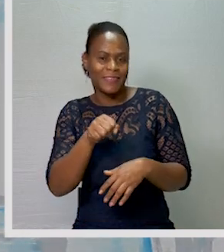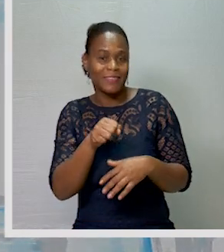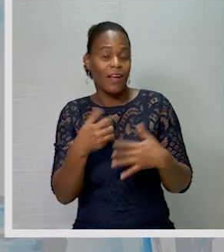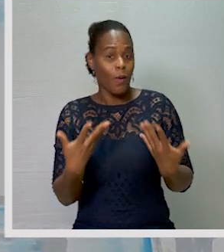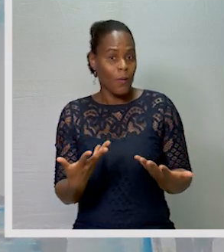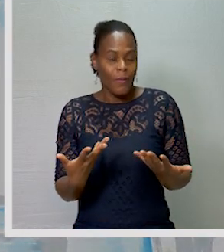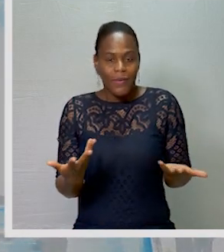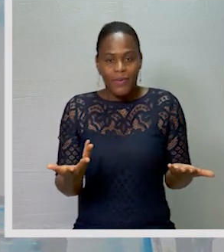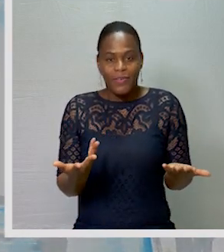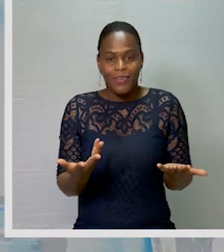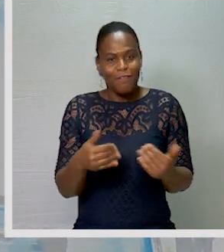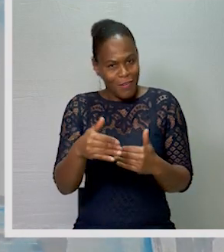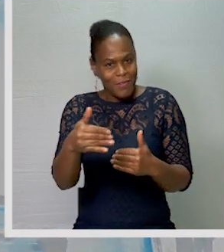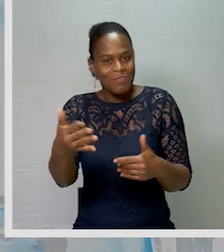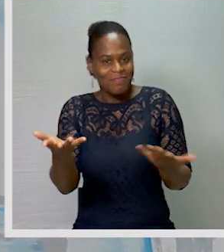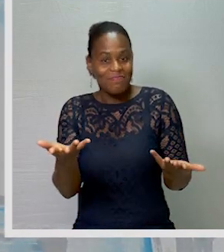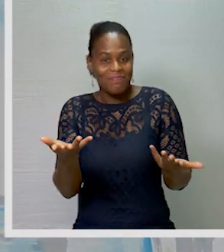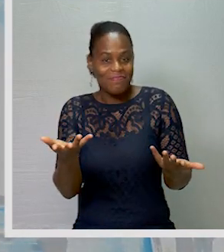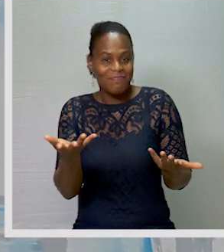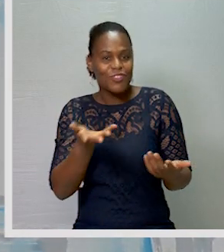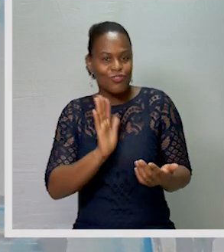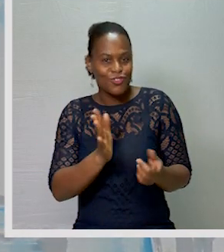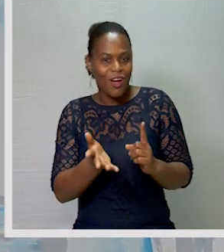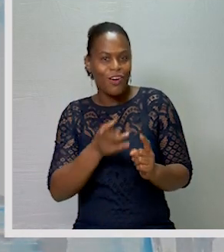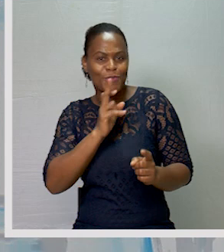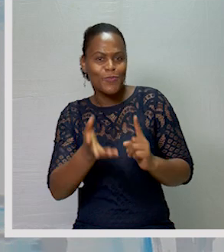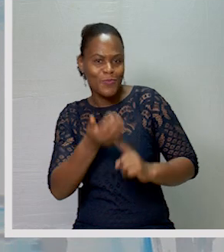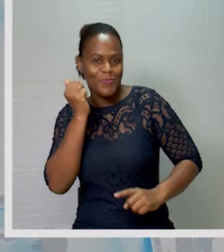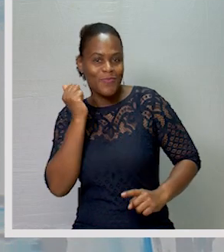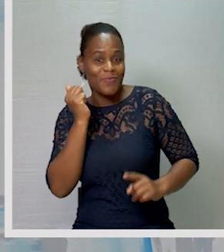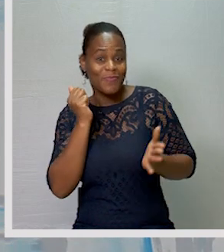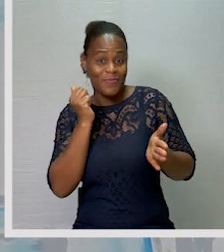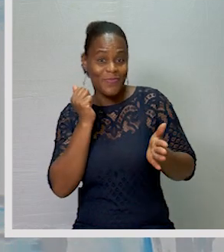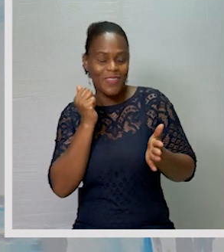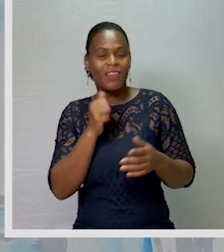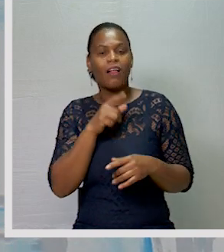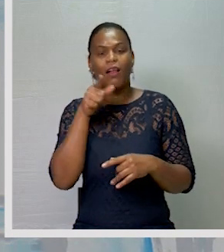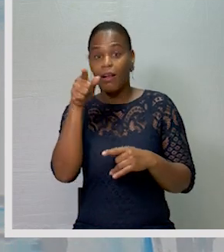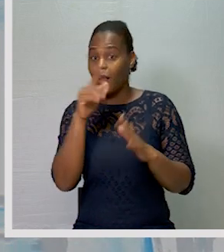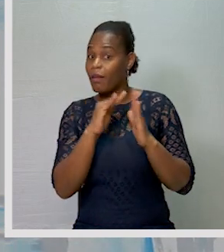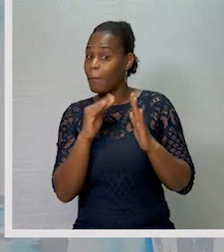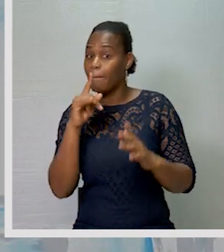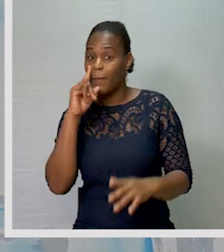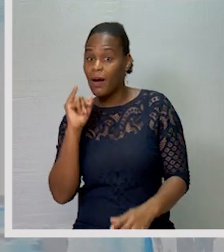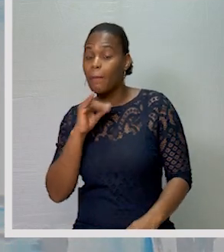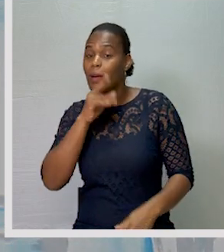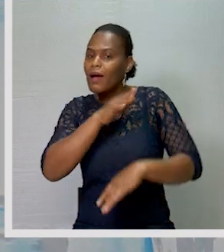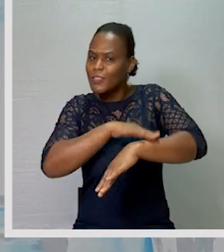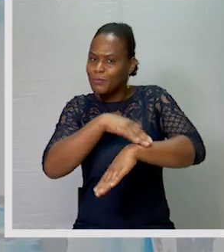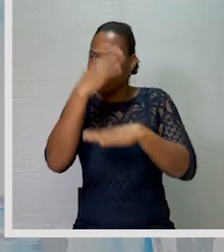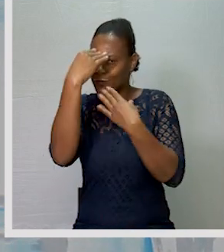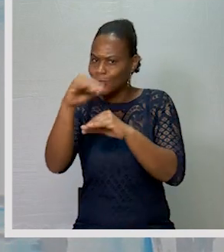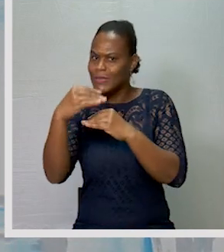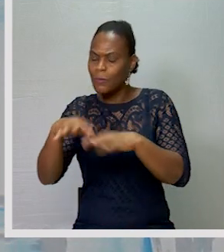Exato. Então, vamos lá. Já conseguiram a resposta? E os pais encarregados de